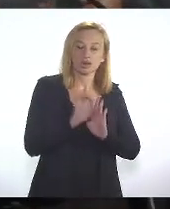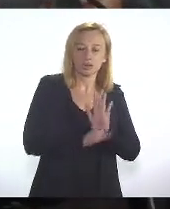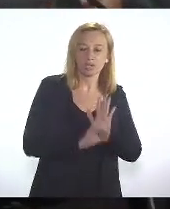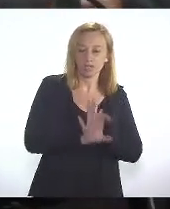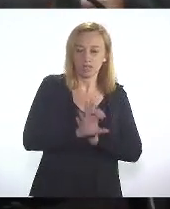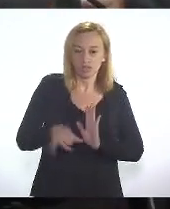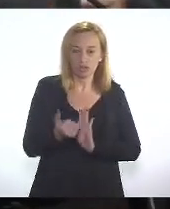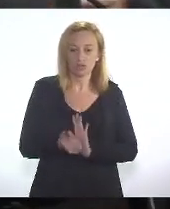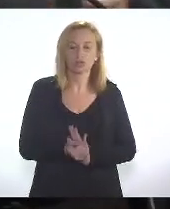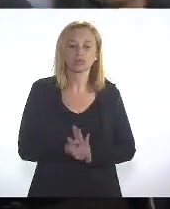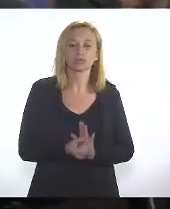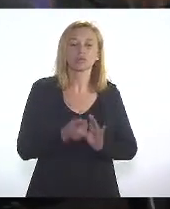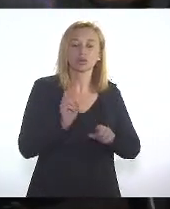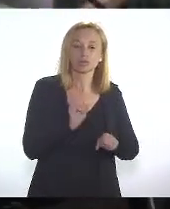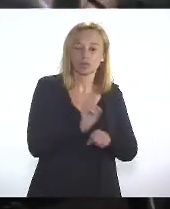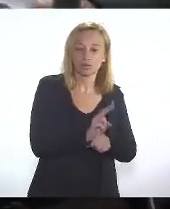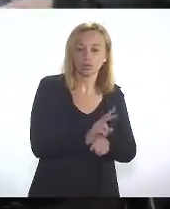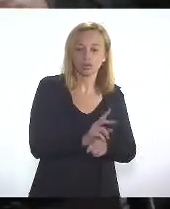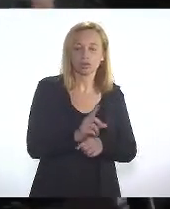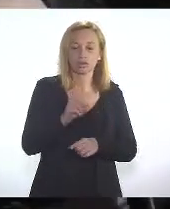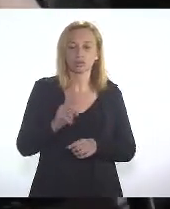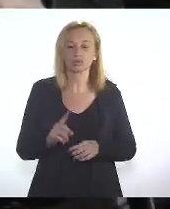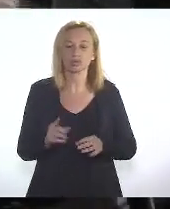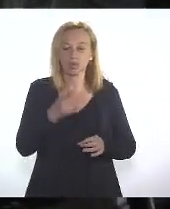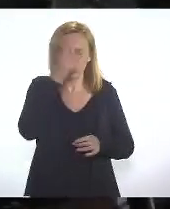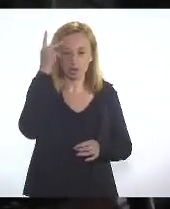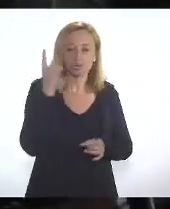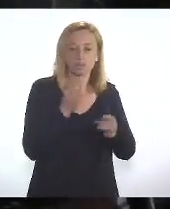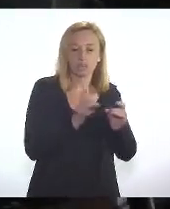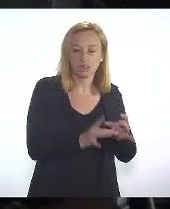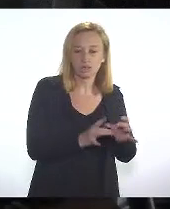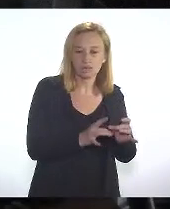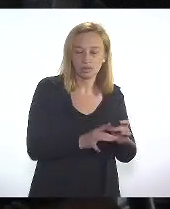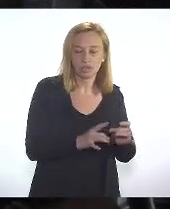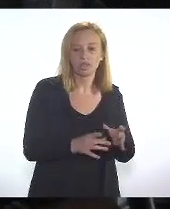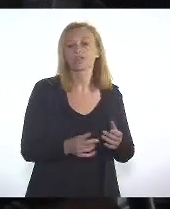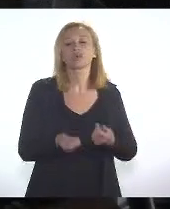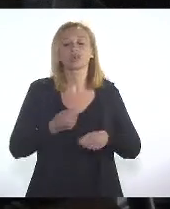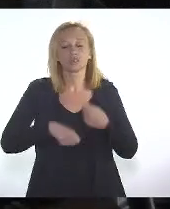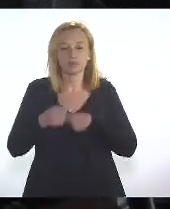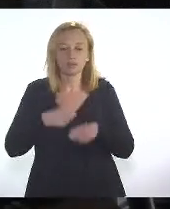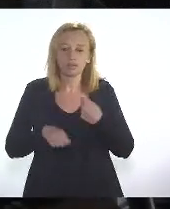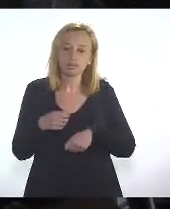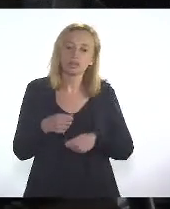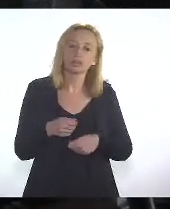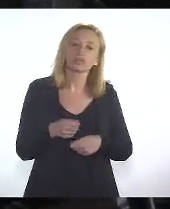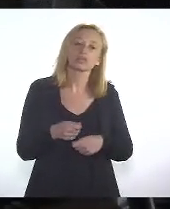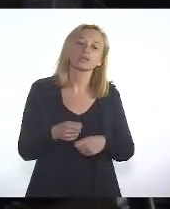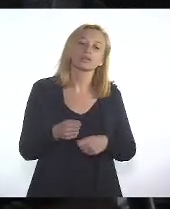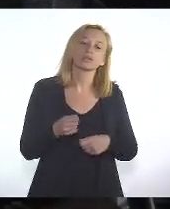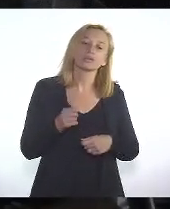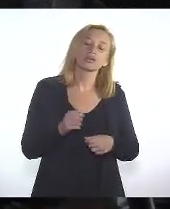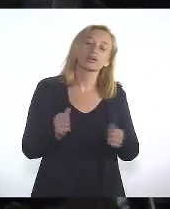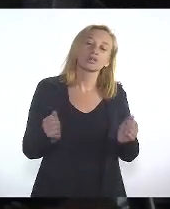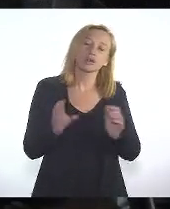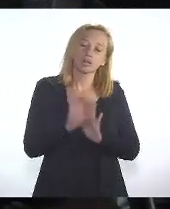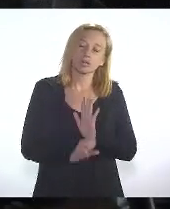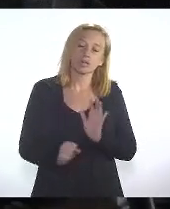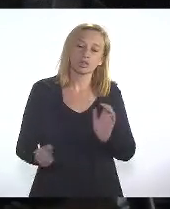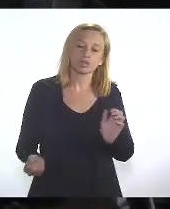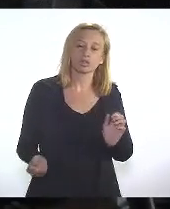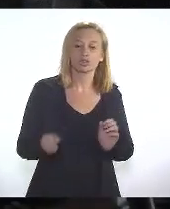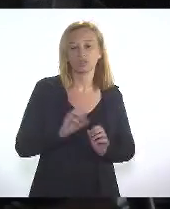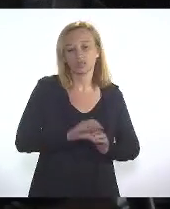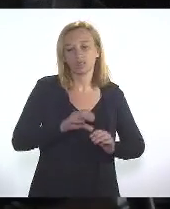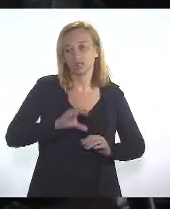CCJ. De Defesa do Consumidor, favorável com a emenda da CCJ. E de Economia, Indústria e Comércio, favorável com a emenda da CCJ.